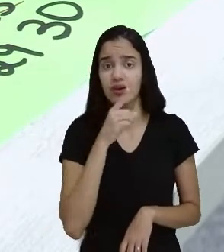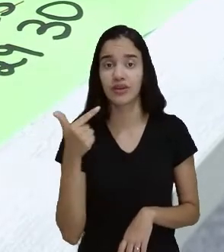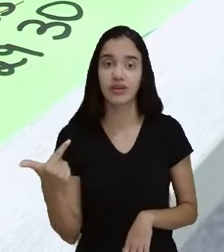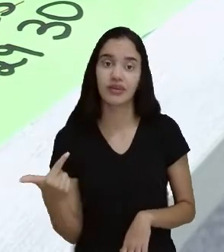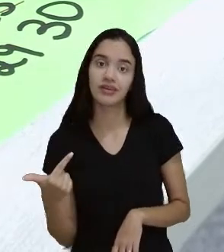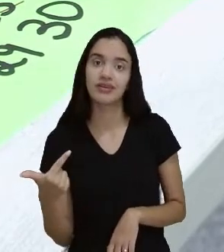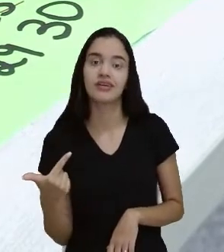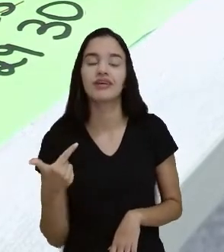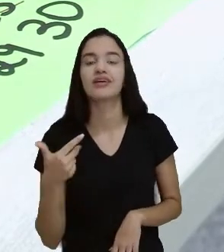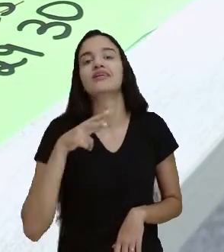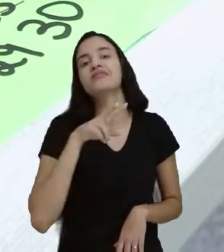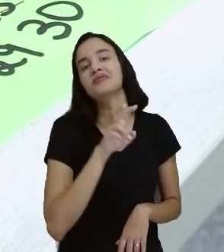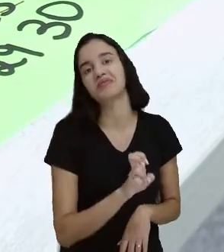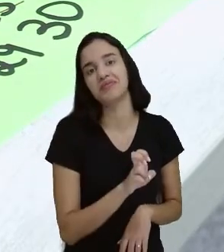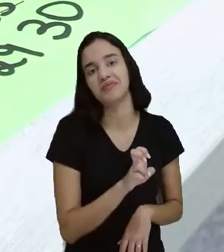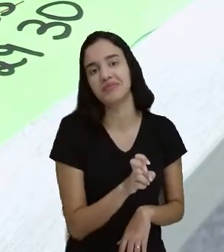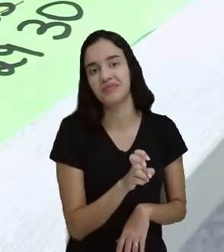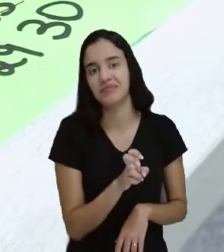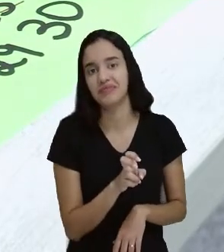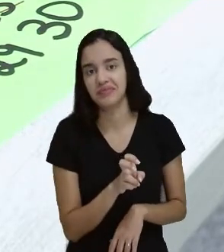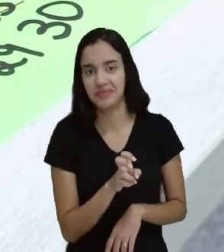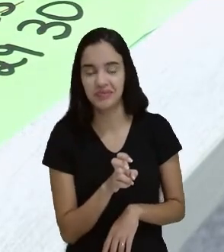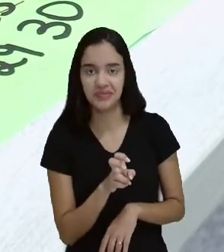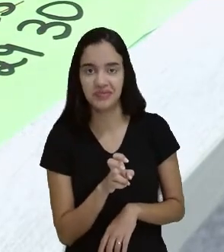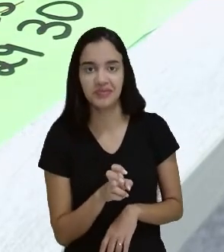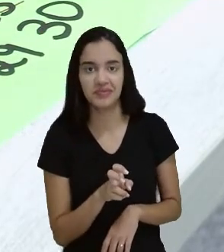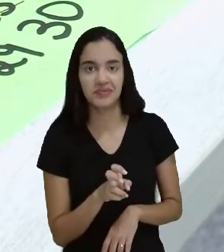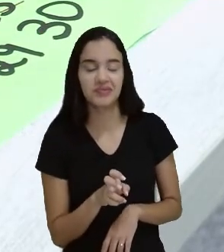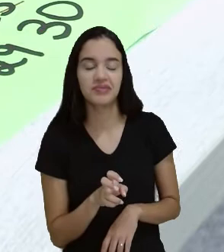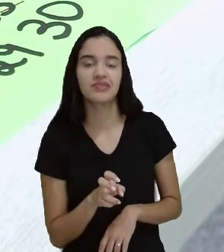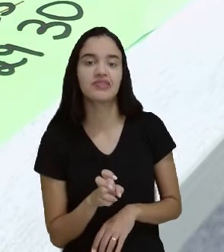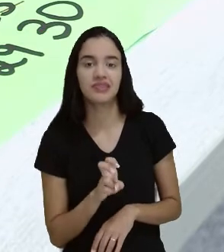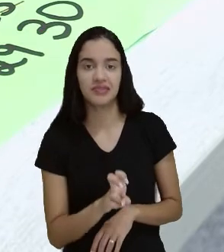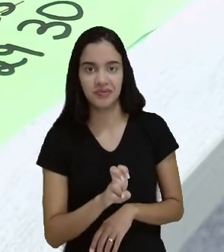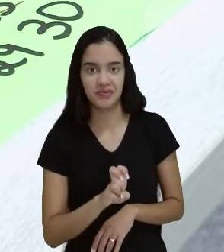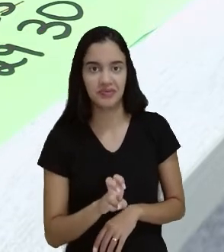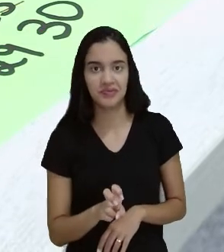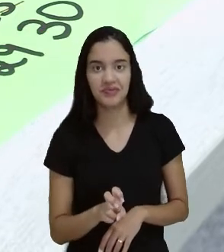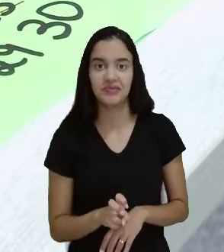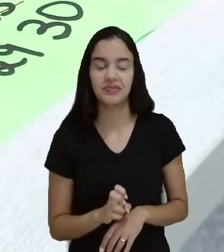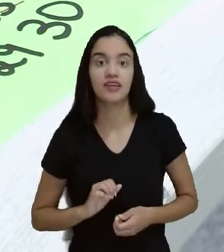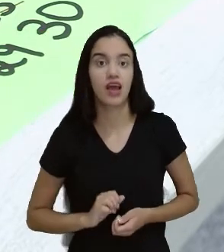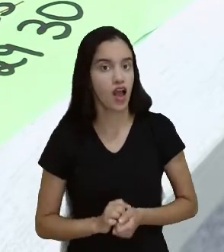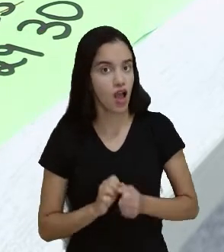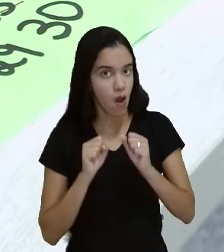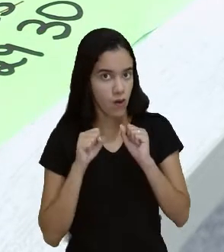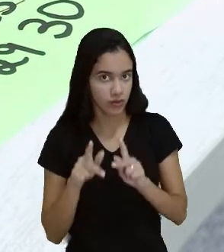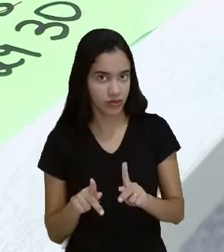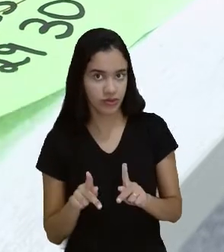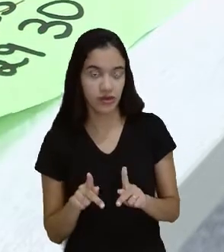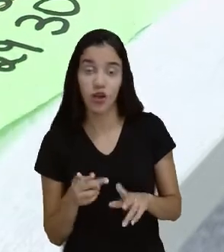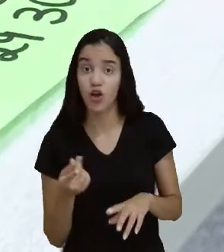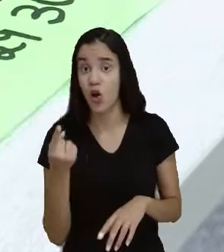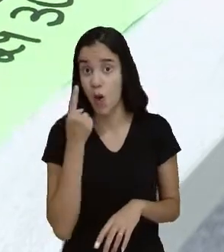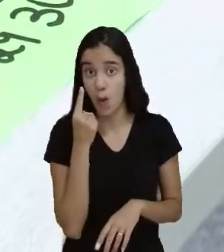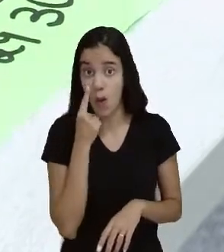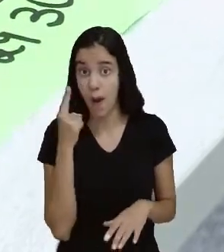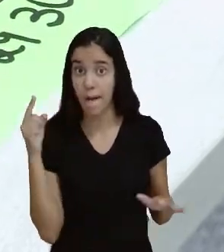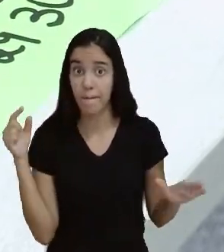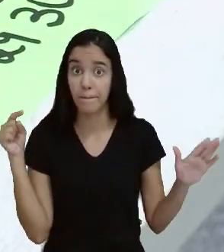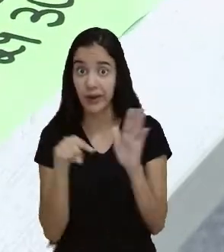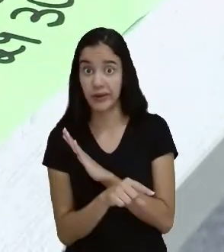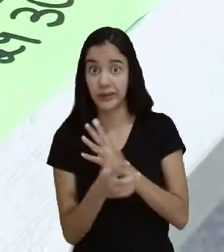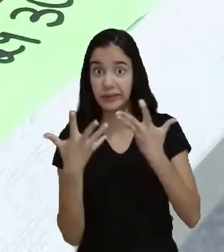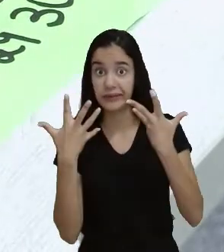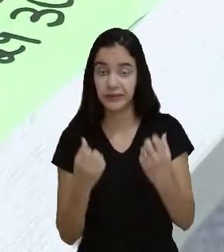domingo, finalmente, o grande dia, 25. Tá certo? Olha lá a pergunta, vamos